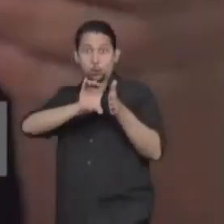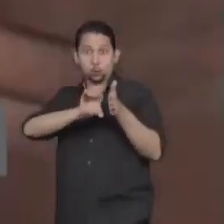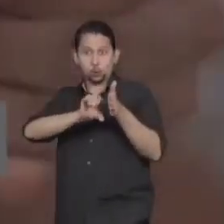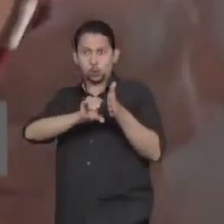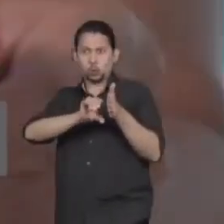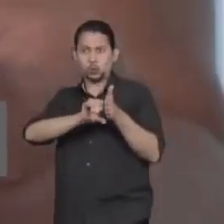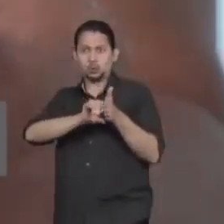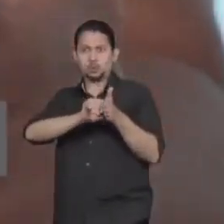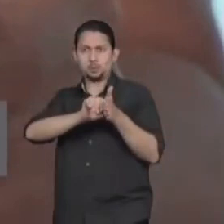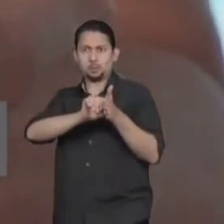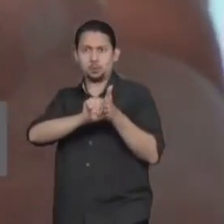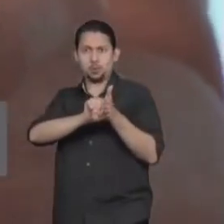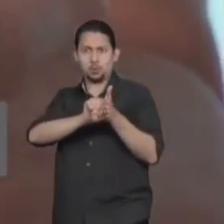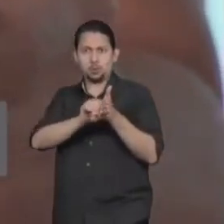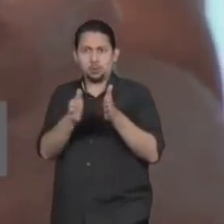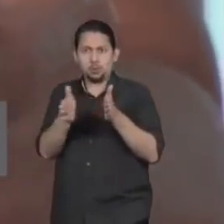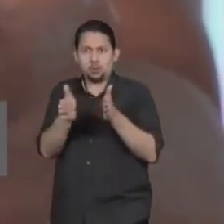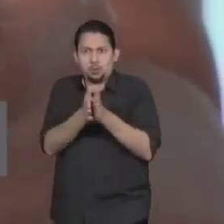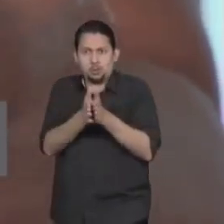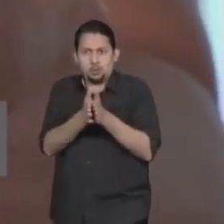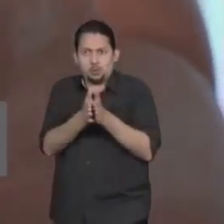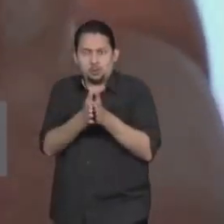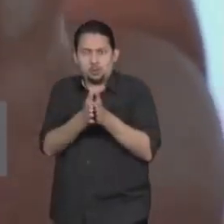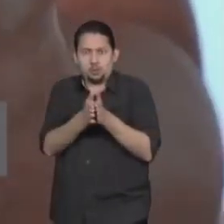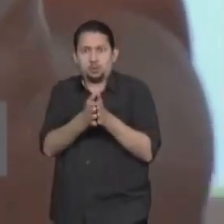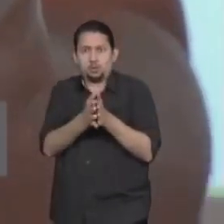Passo uma escola aqui, ó, nessa próxima.